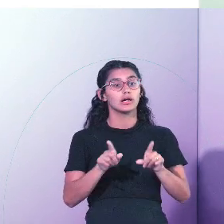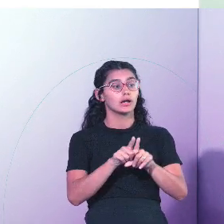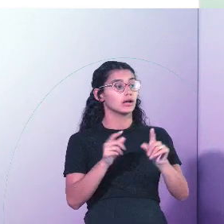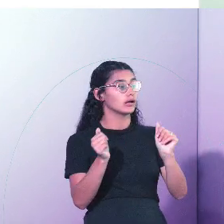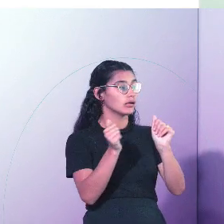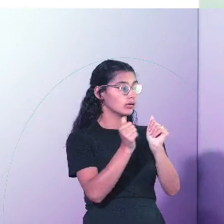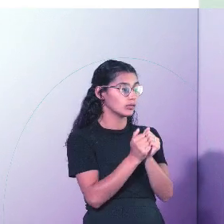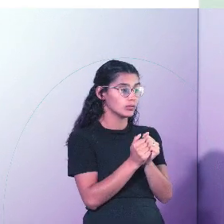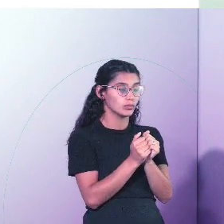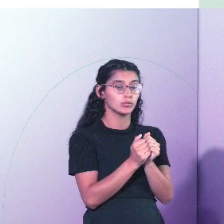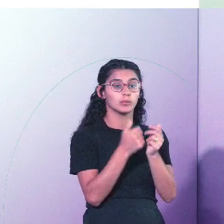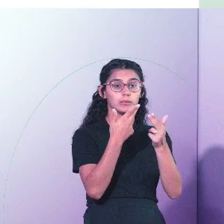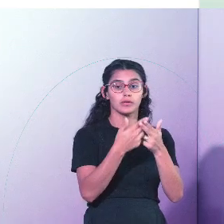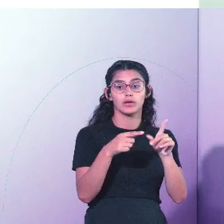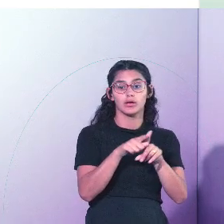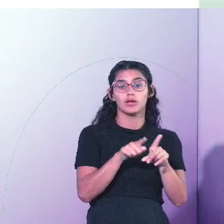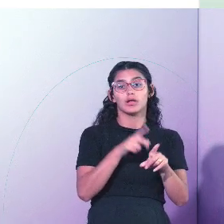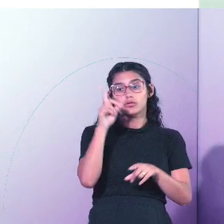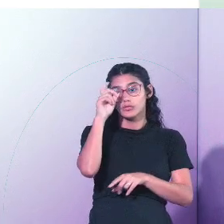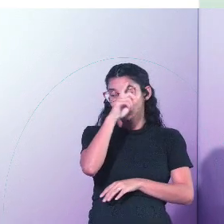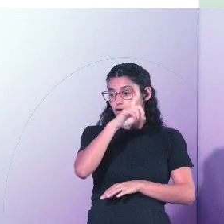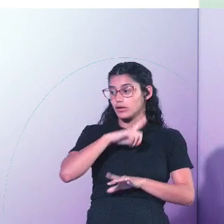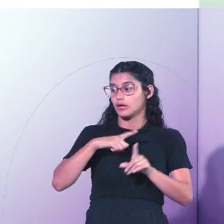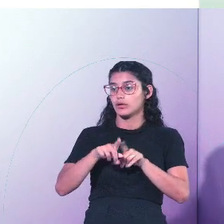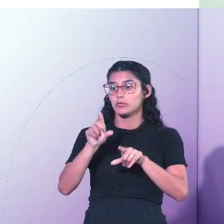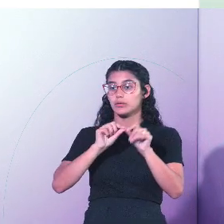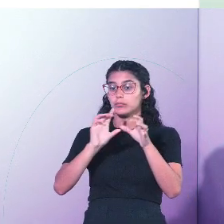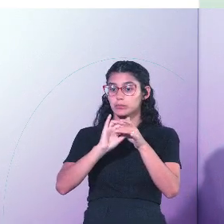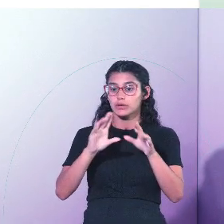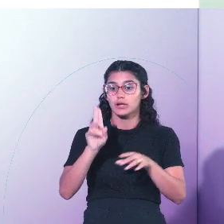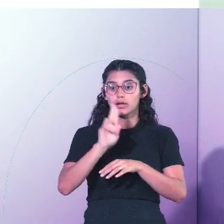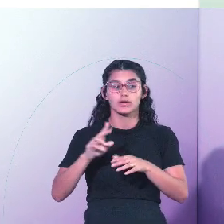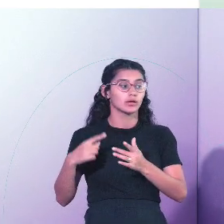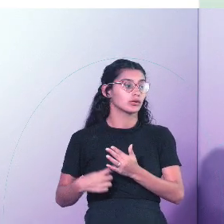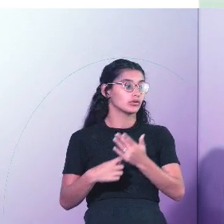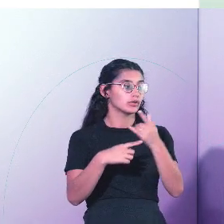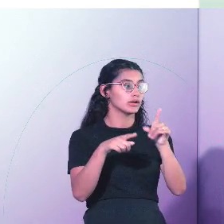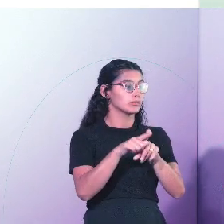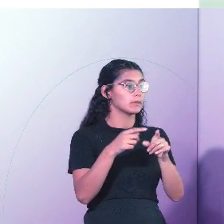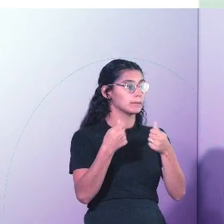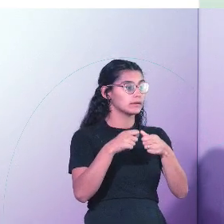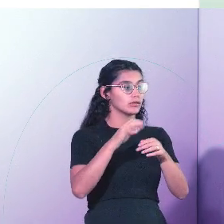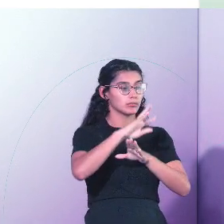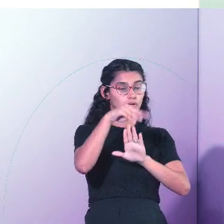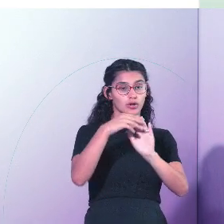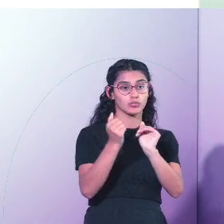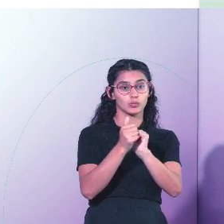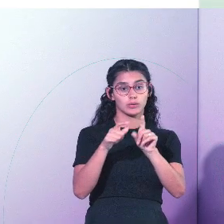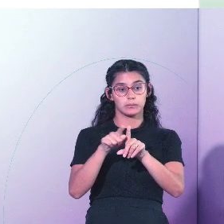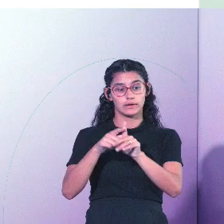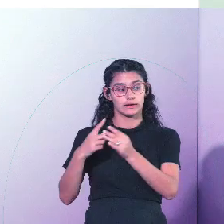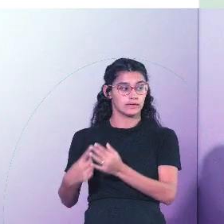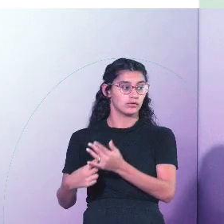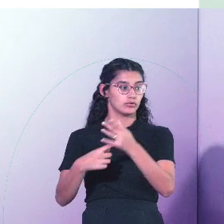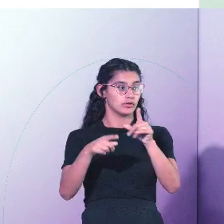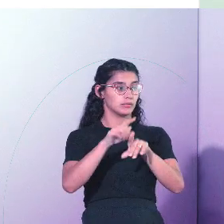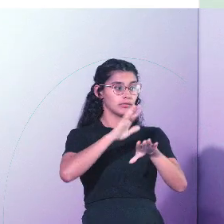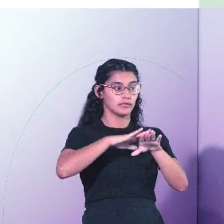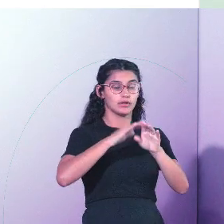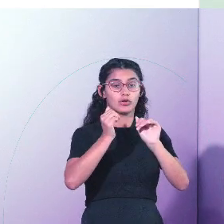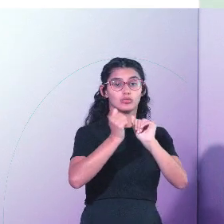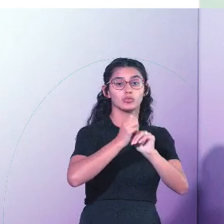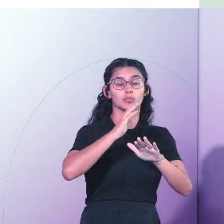facilitadores. Por exemplo, a complexidade para disponibilizar tecnologia, se eu preciso incorporar uma tecnologia que vai